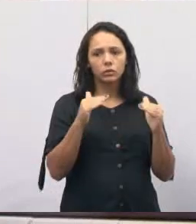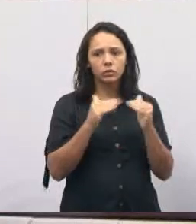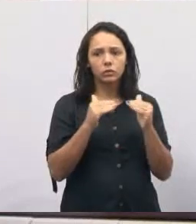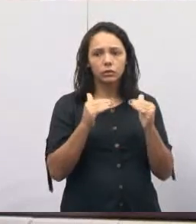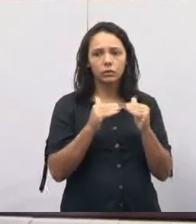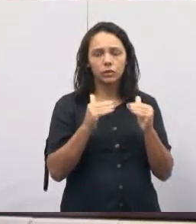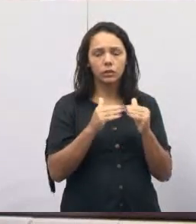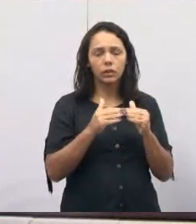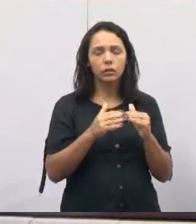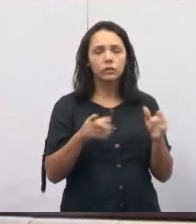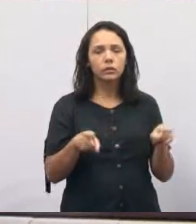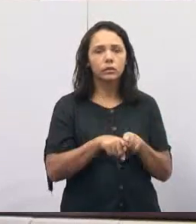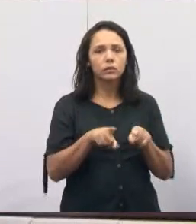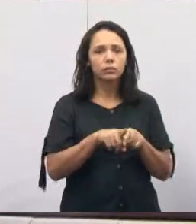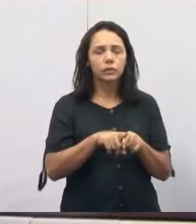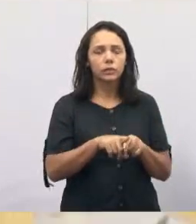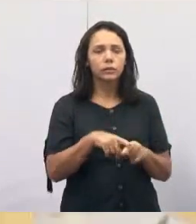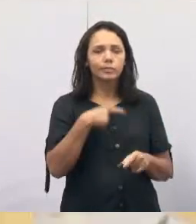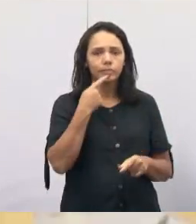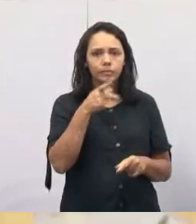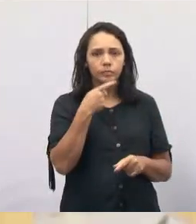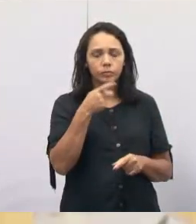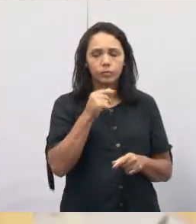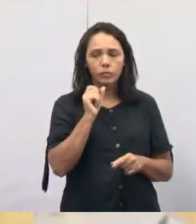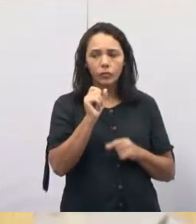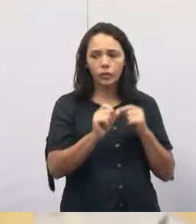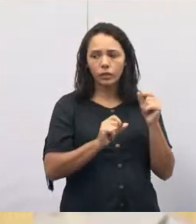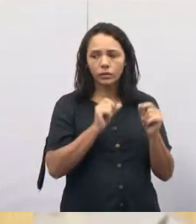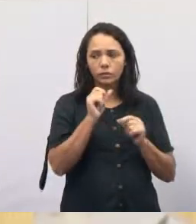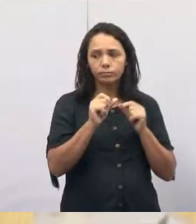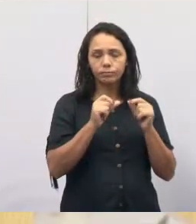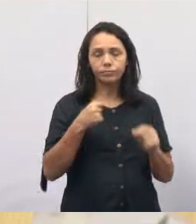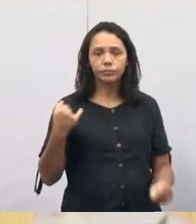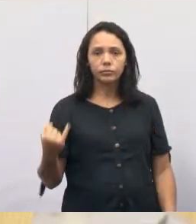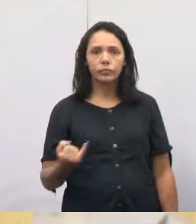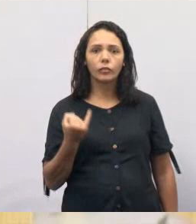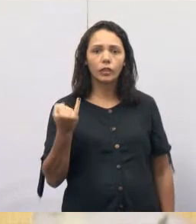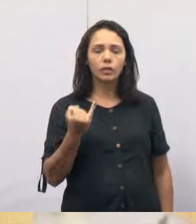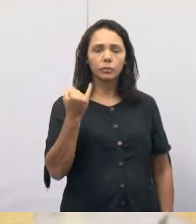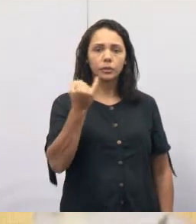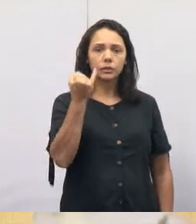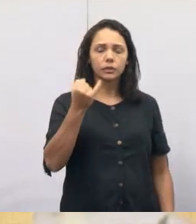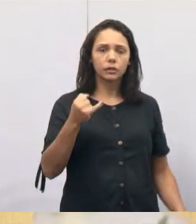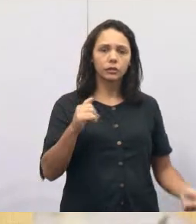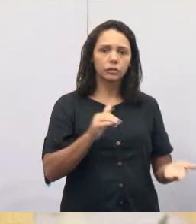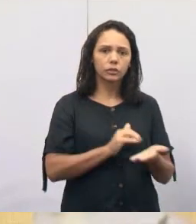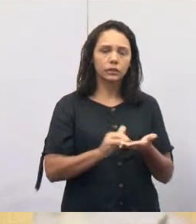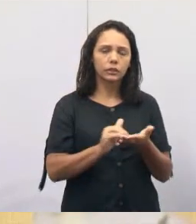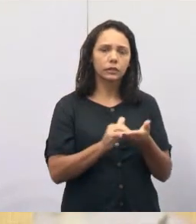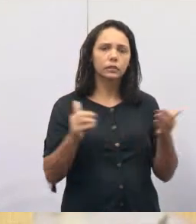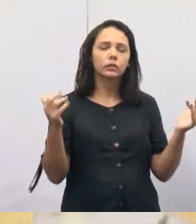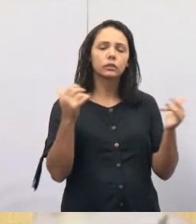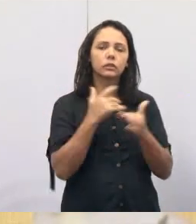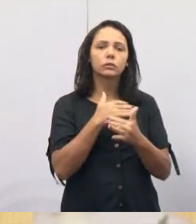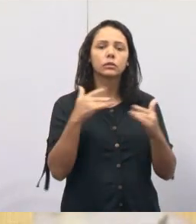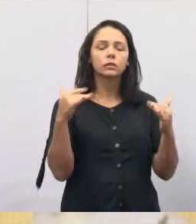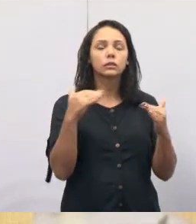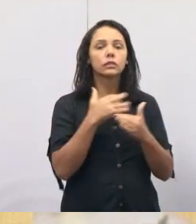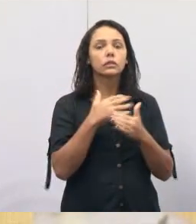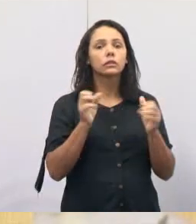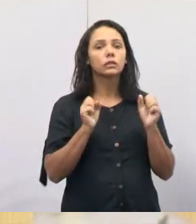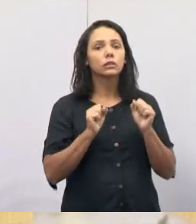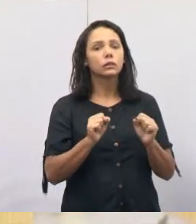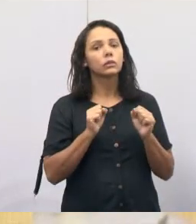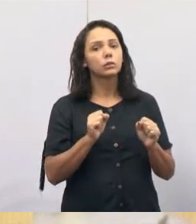e dizer que é importante que o setor de mobilidade urbana ele